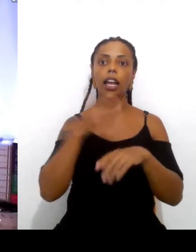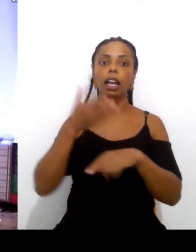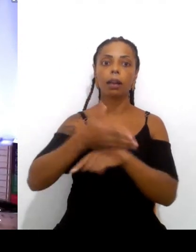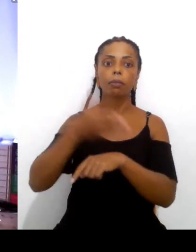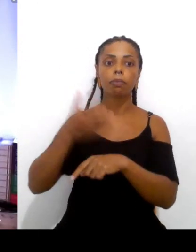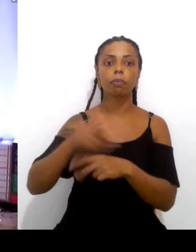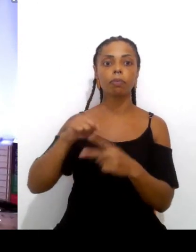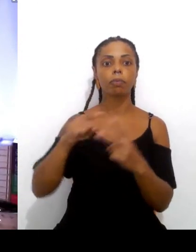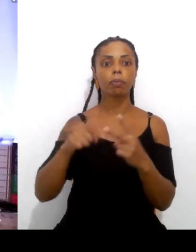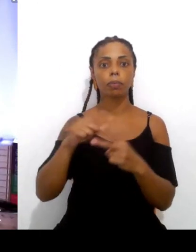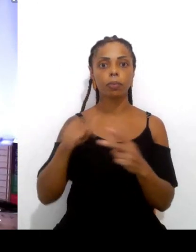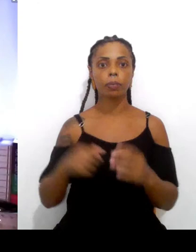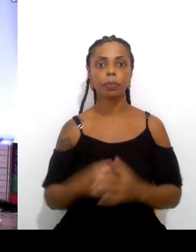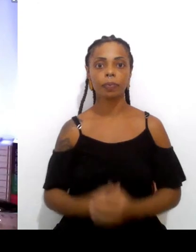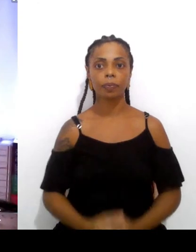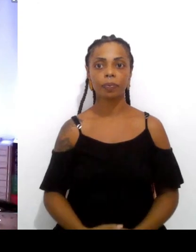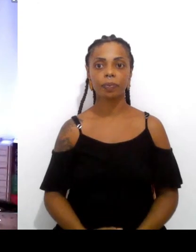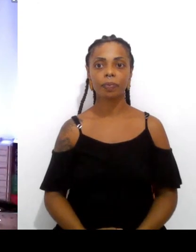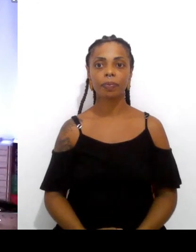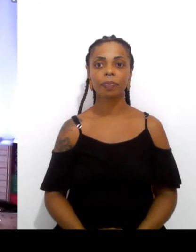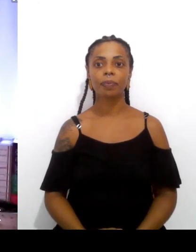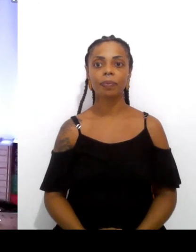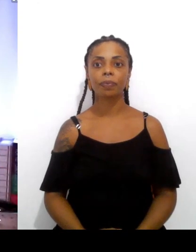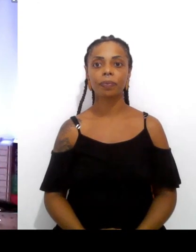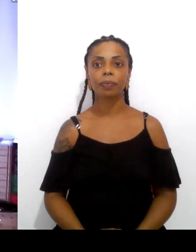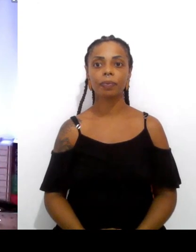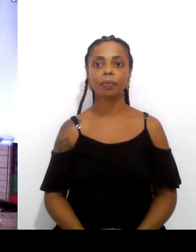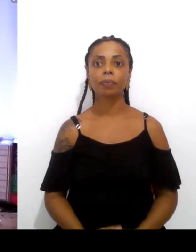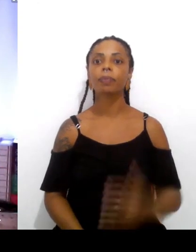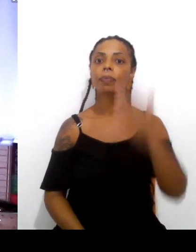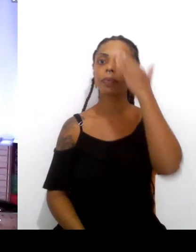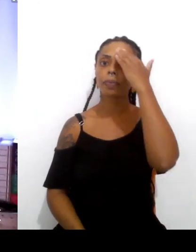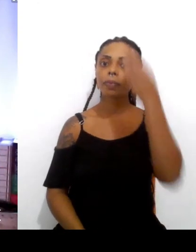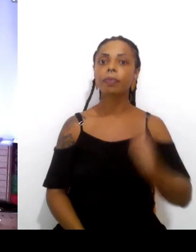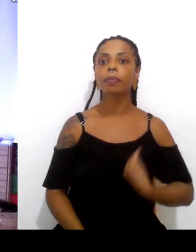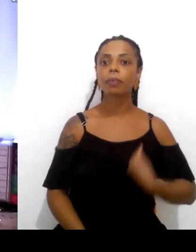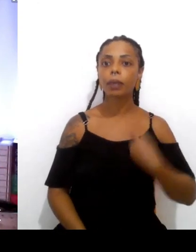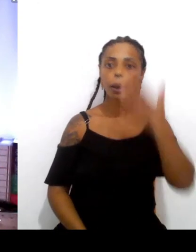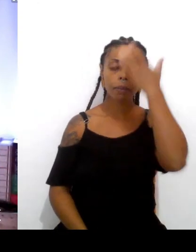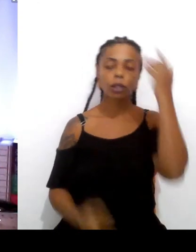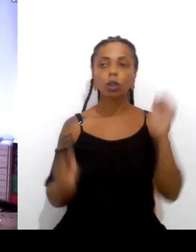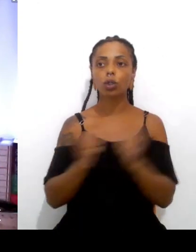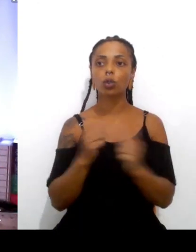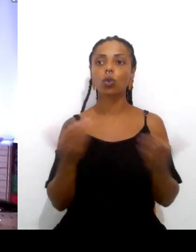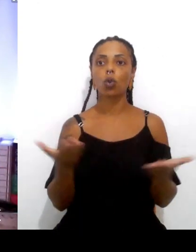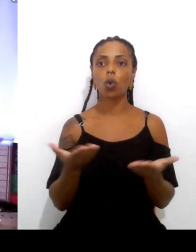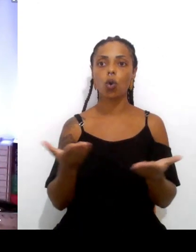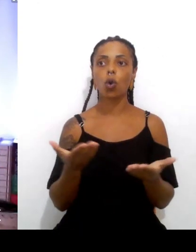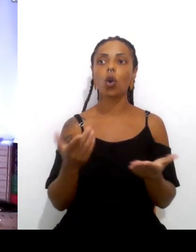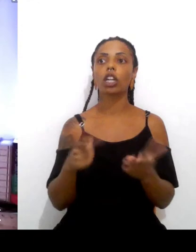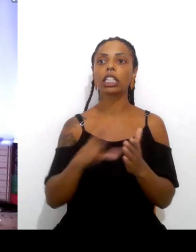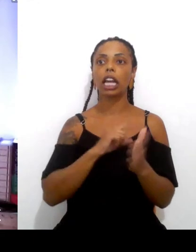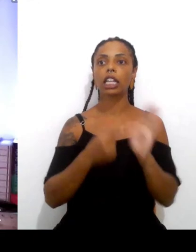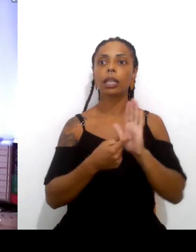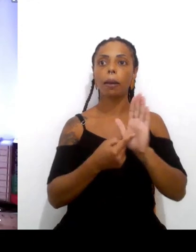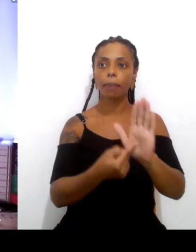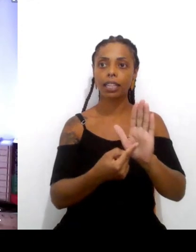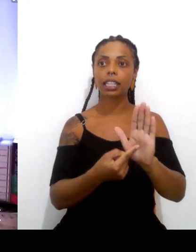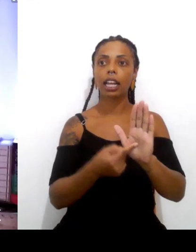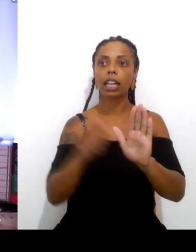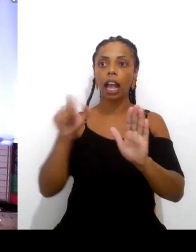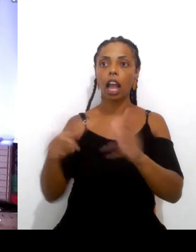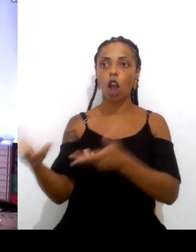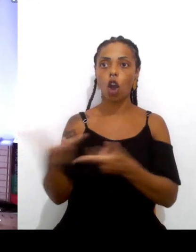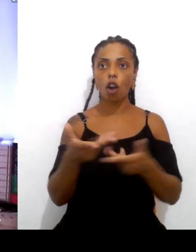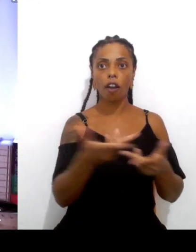quem off agradeço a presença das pessoas que estão conosco hoje e antes de apresentar os nossos convidados eles conceder a palavra eu queria